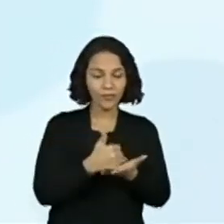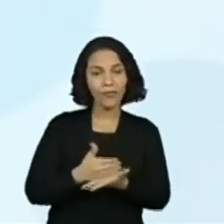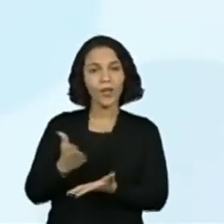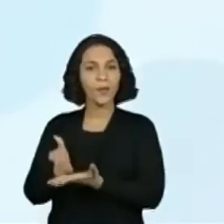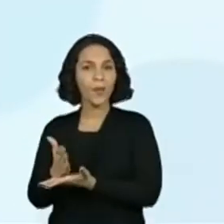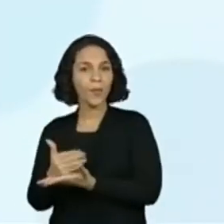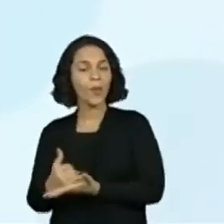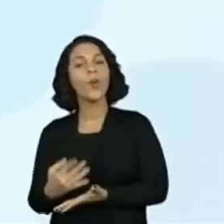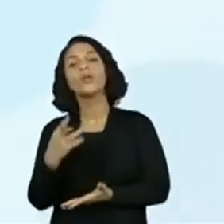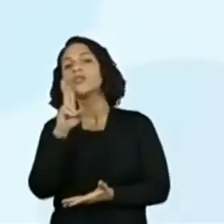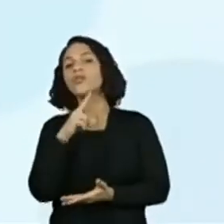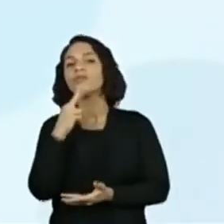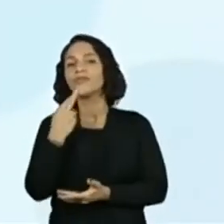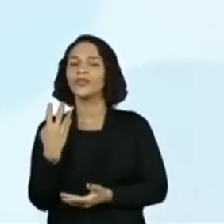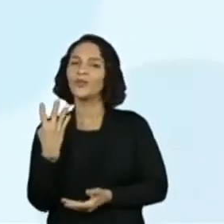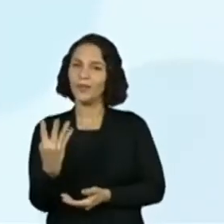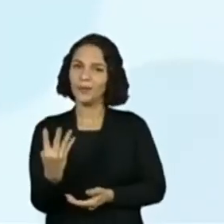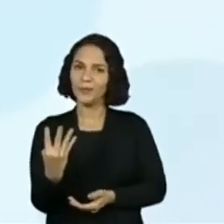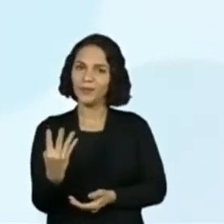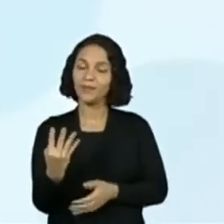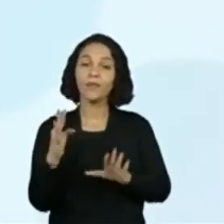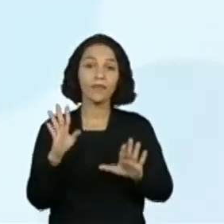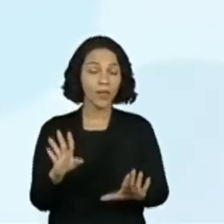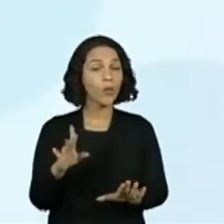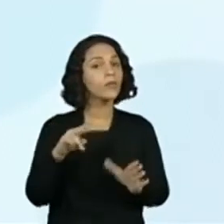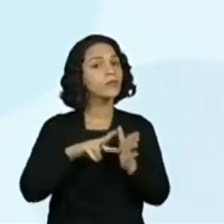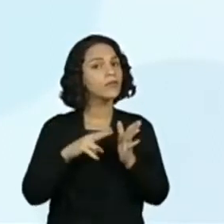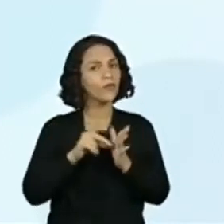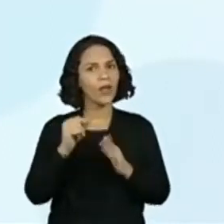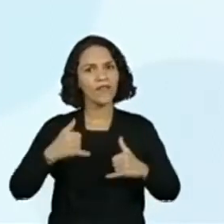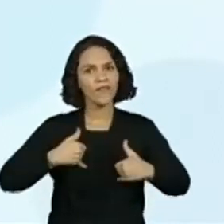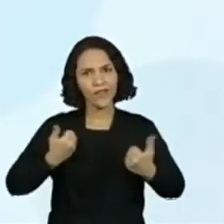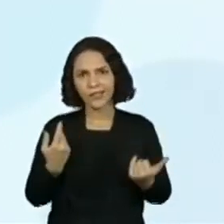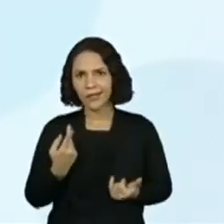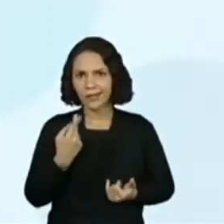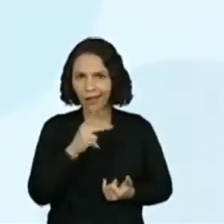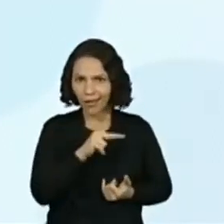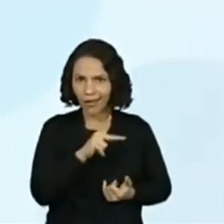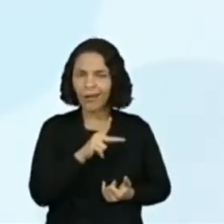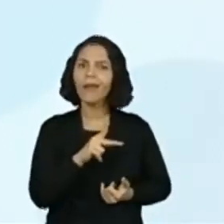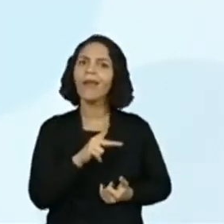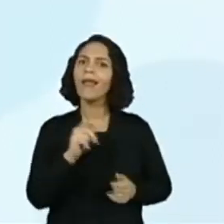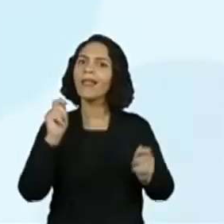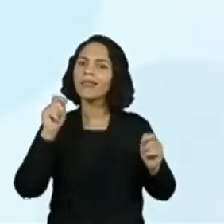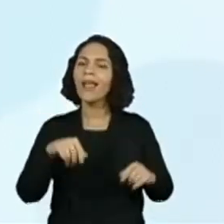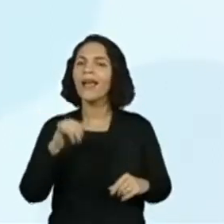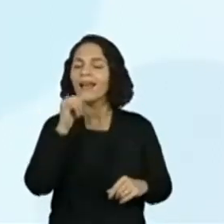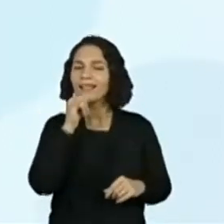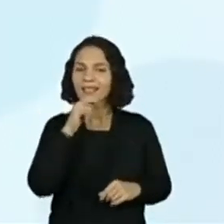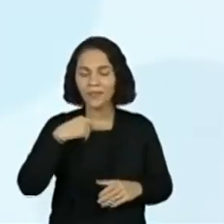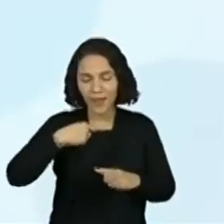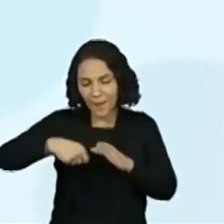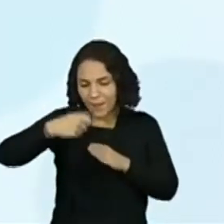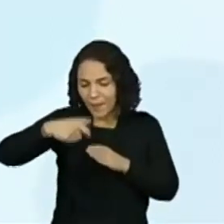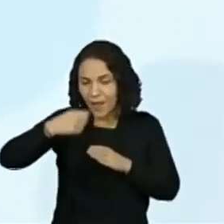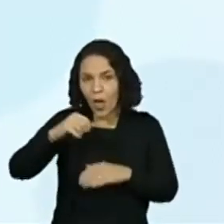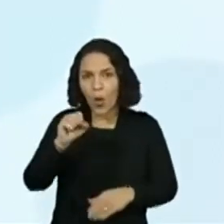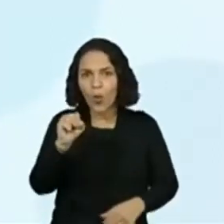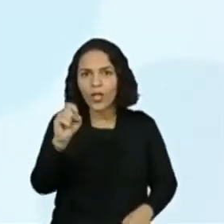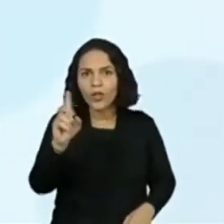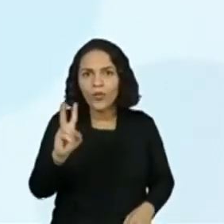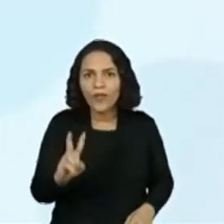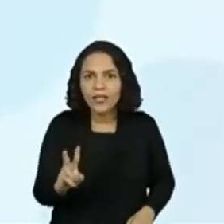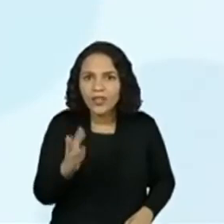4 sorvetes. Isso quer dizer que lá na festa do Heitor, eu poderia repetir ali a sobremesa 8